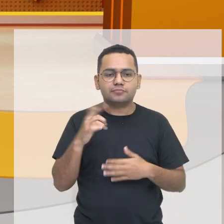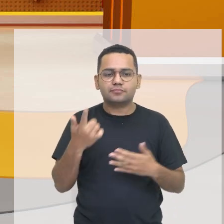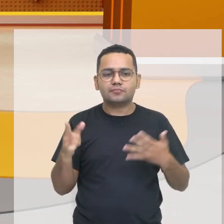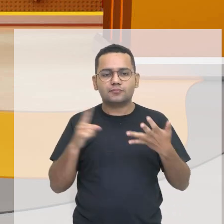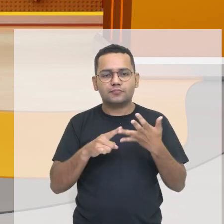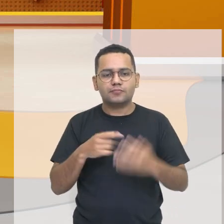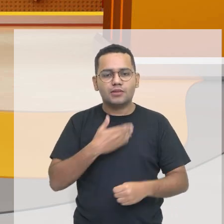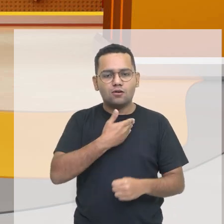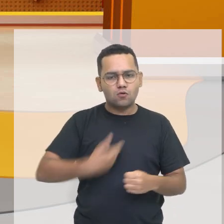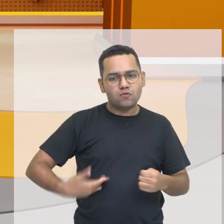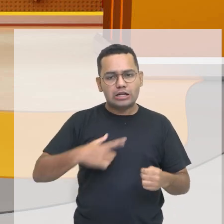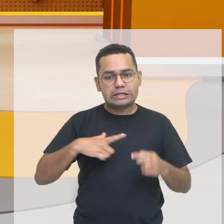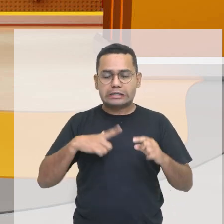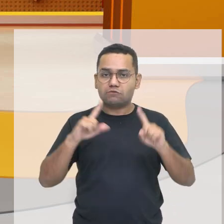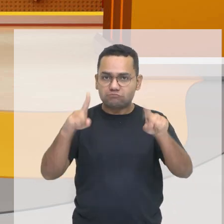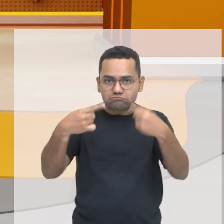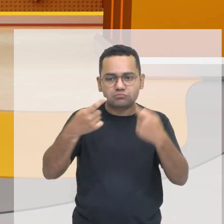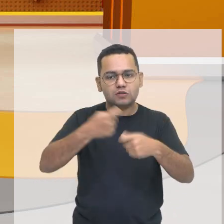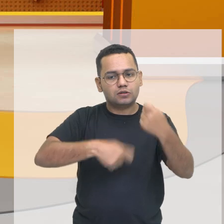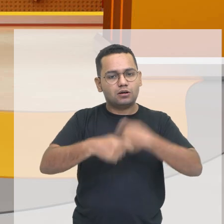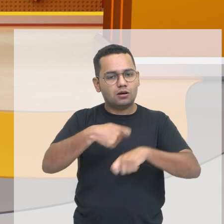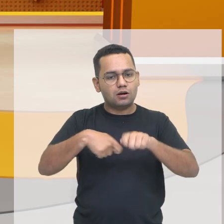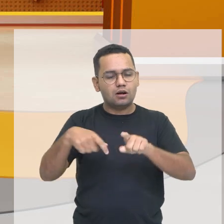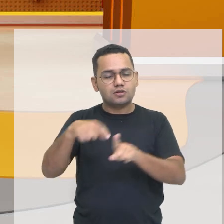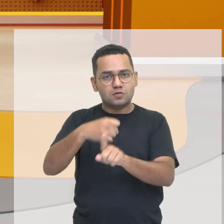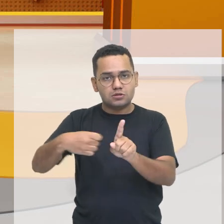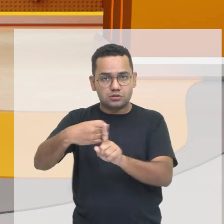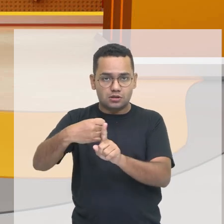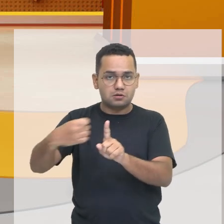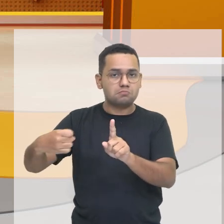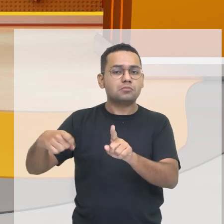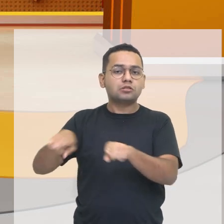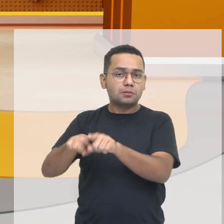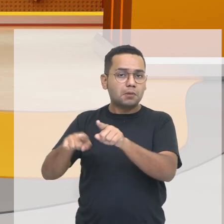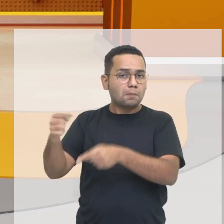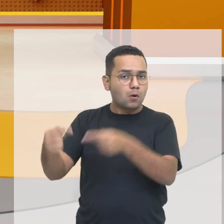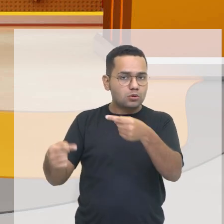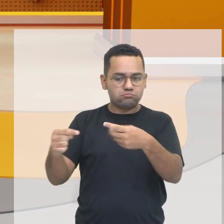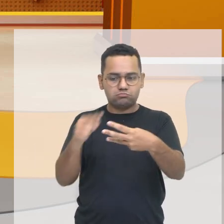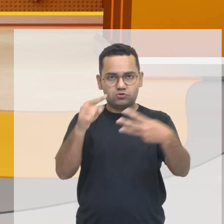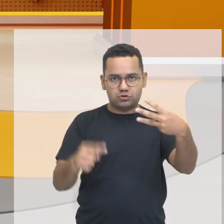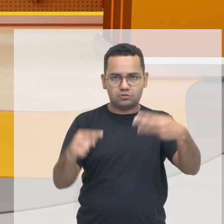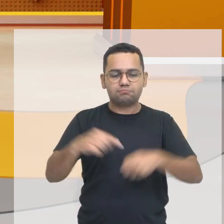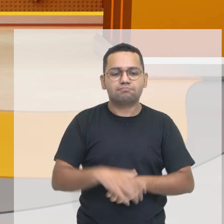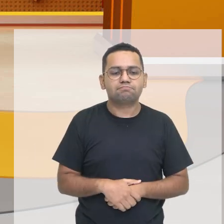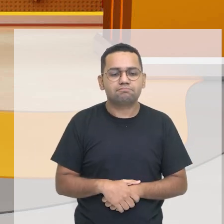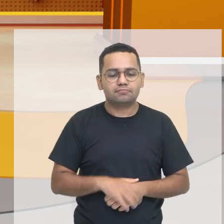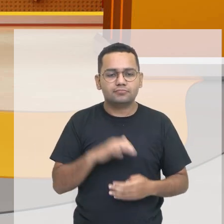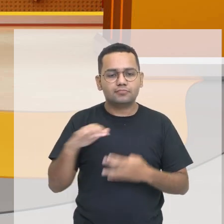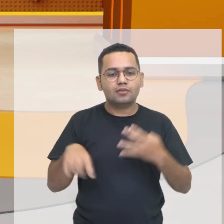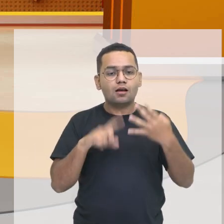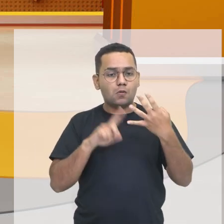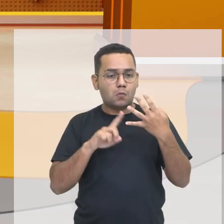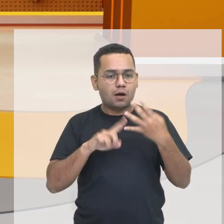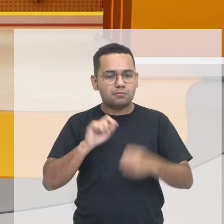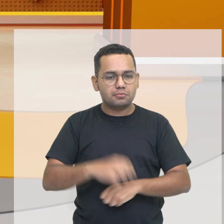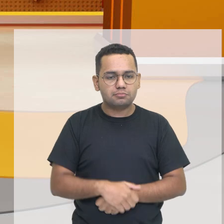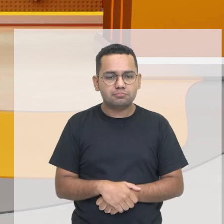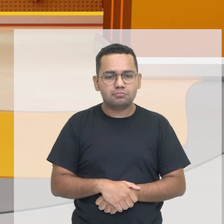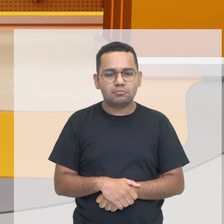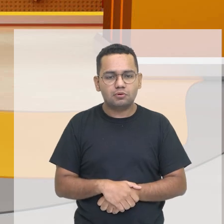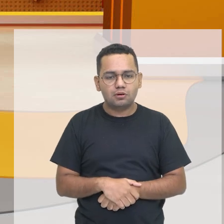Governo marcado por desafios econômicos, sociais e também políticos. Vai buscar conciliar